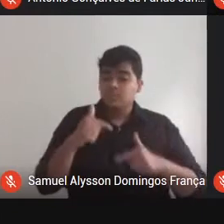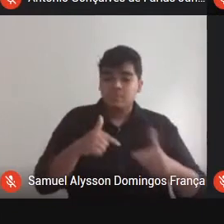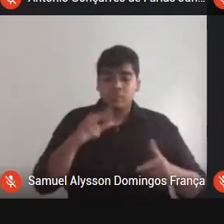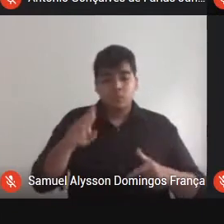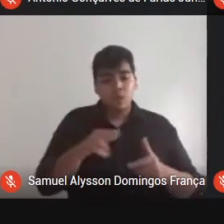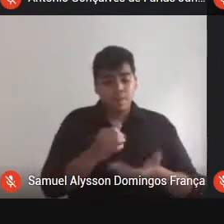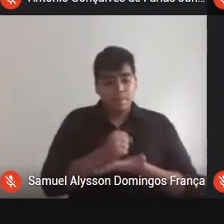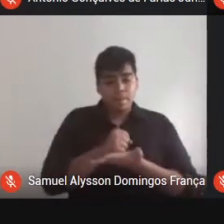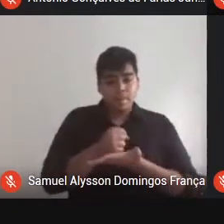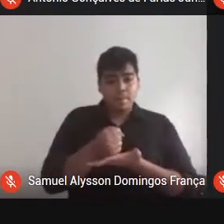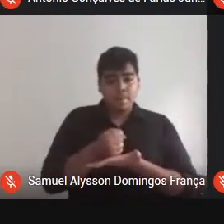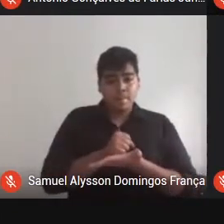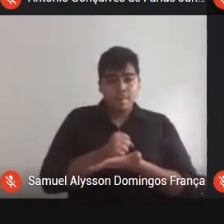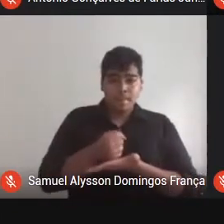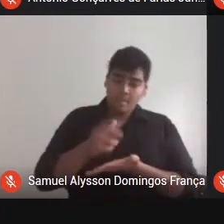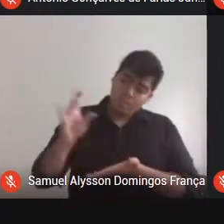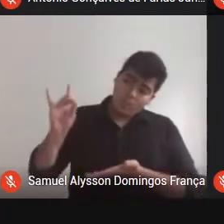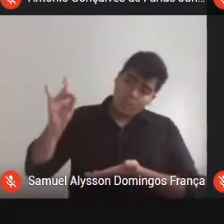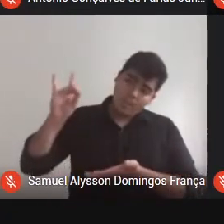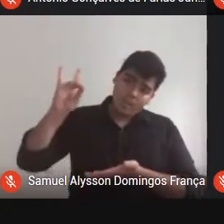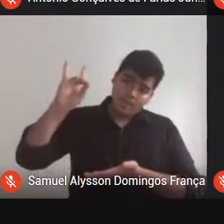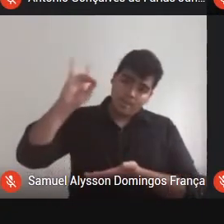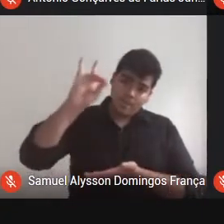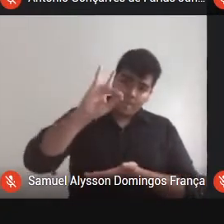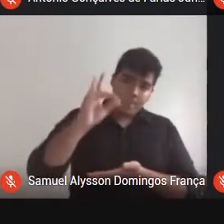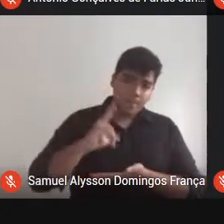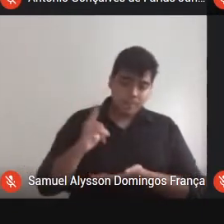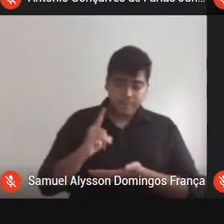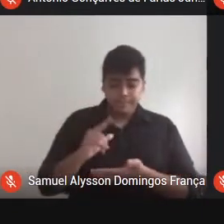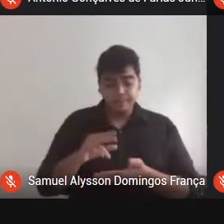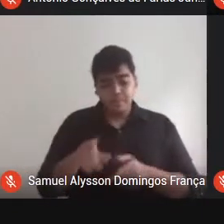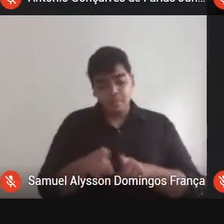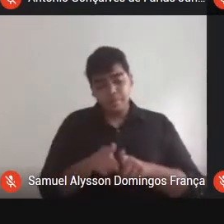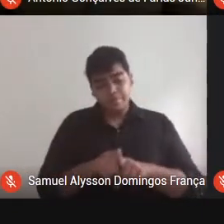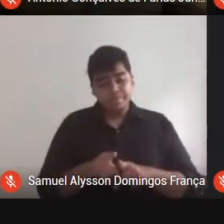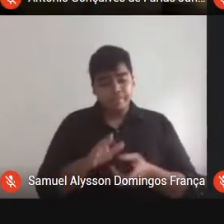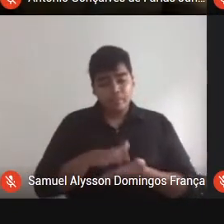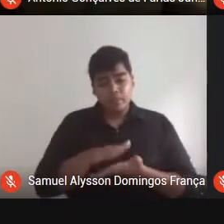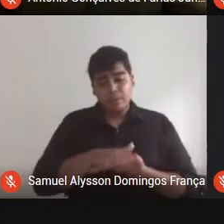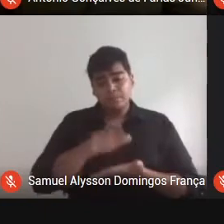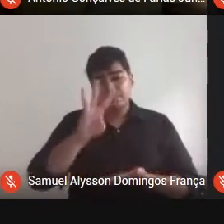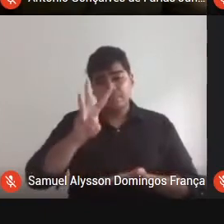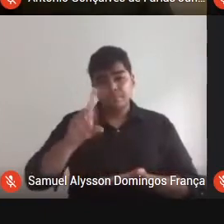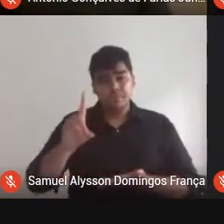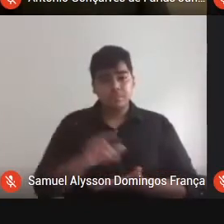mão, impresso lá, com a impressora 3D.